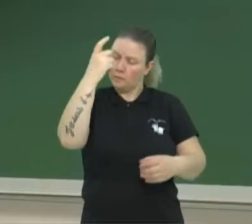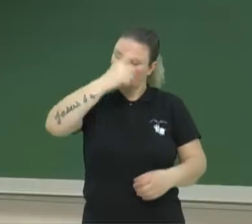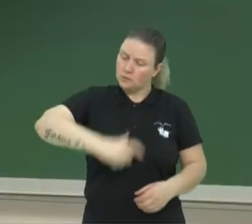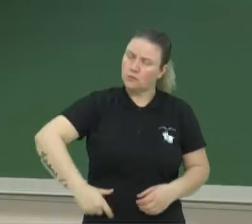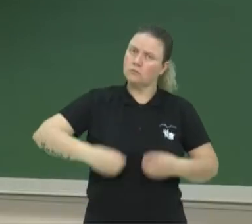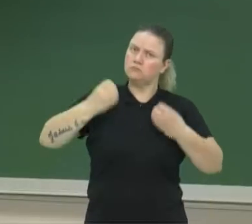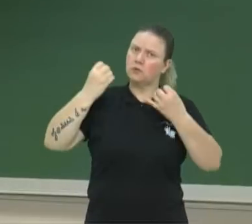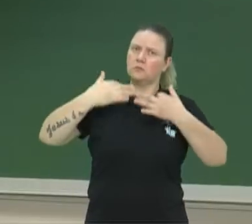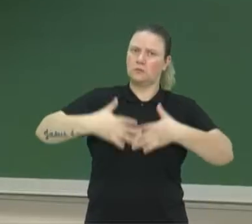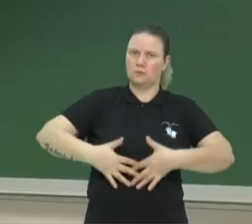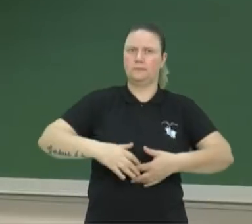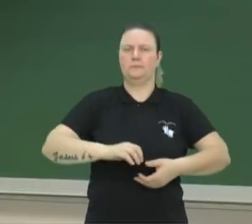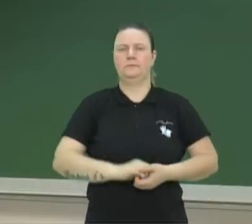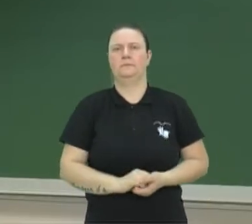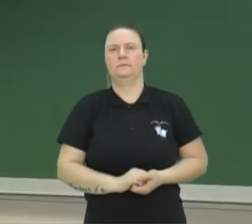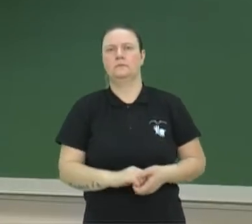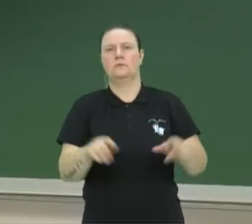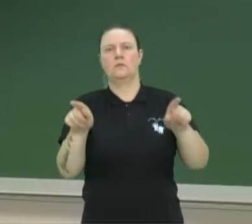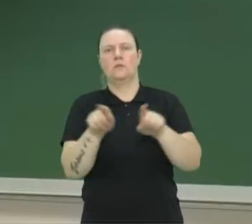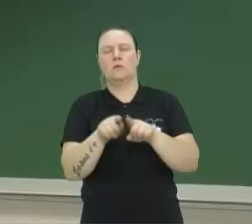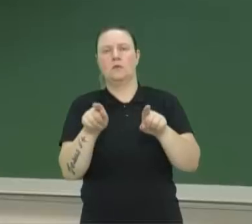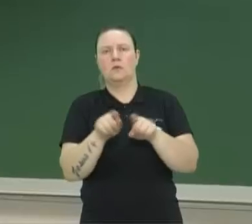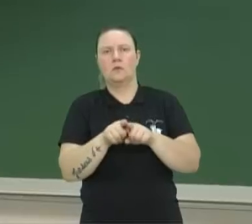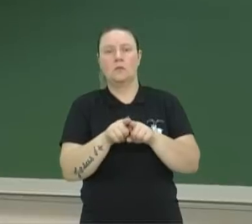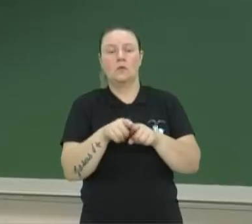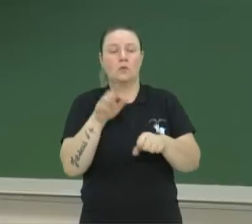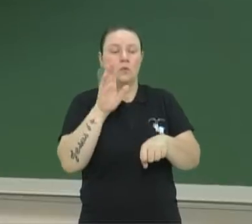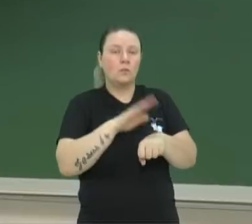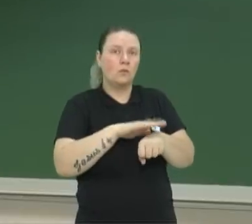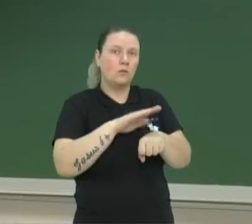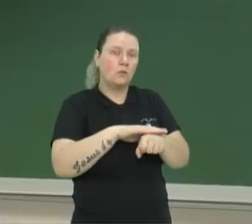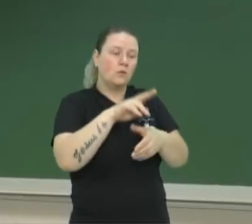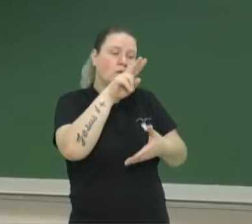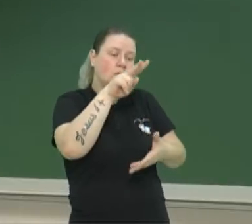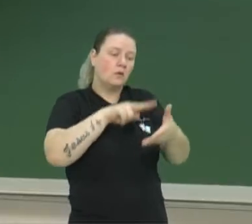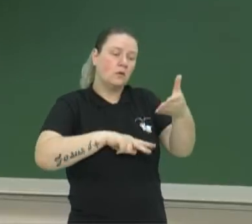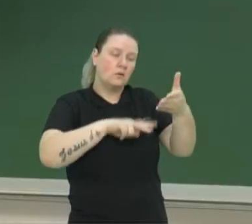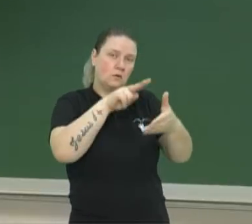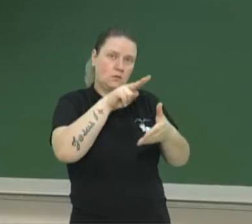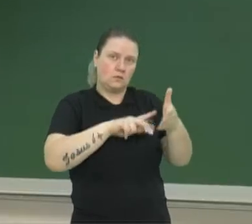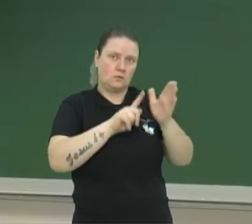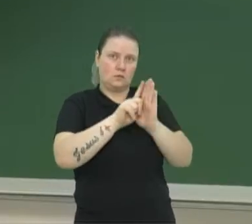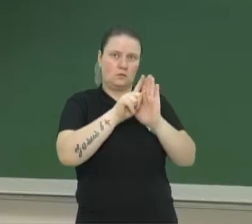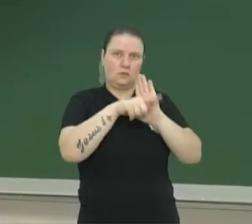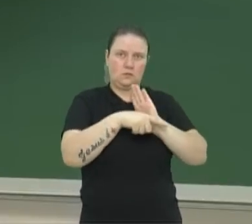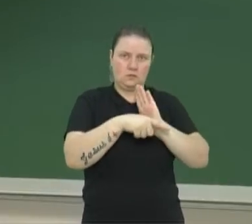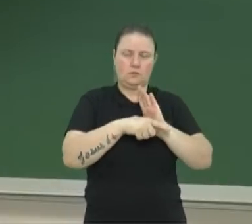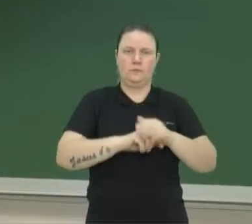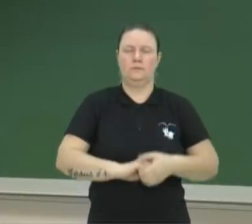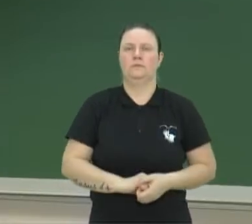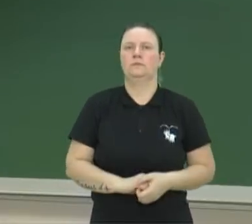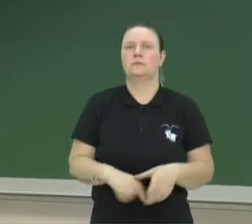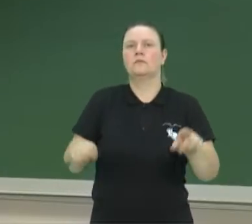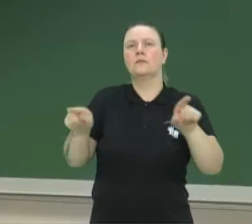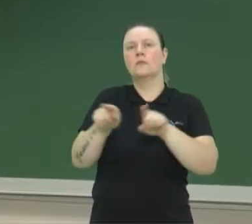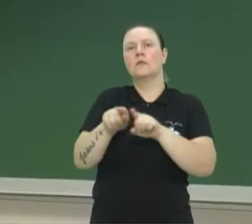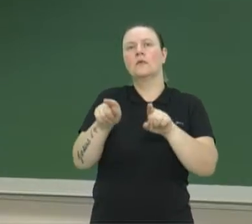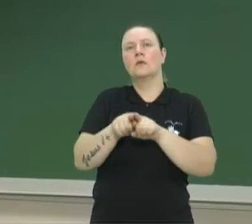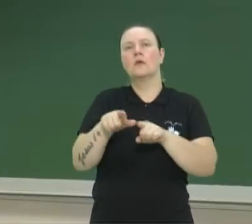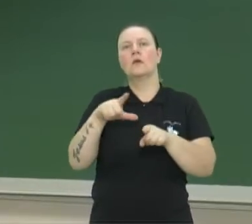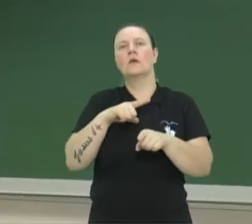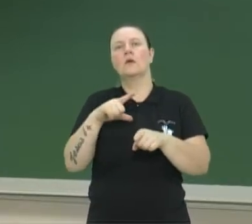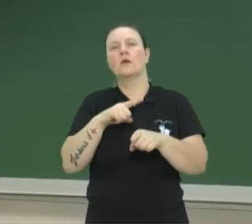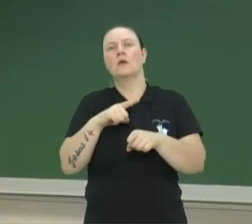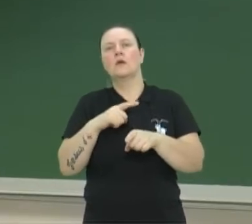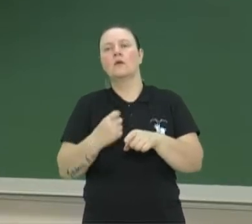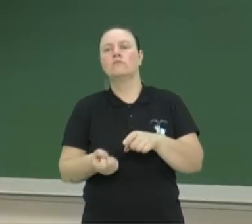faz a vez deste contador quando é feita a leitura deste gênero, beleza? E também nós temos a presença de